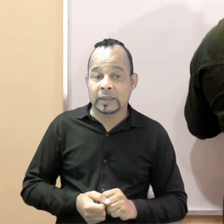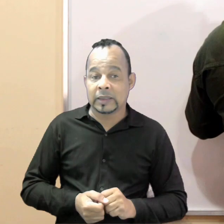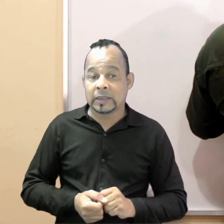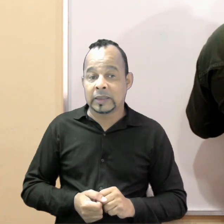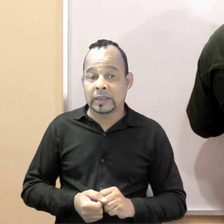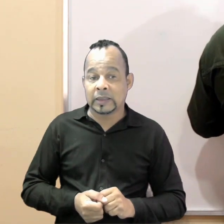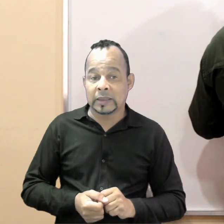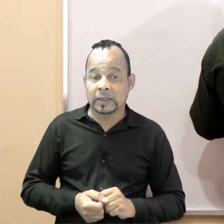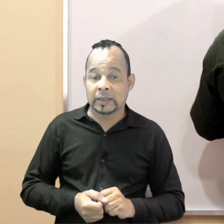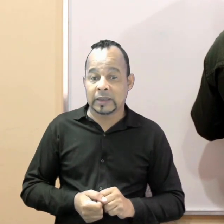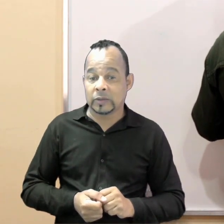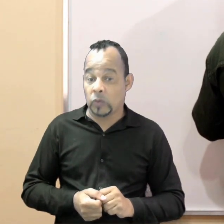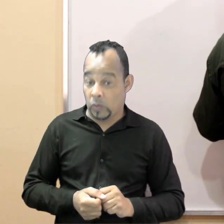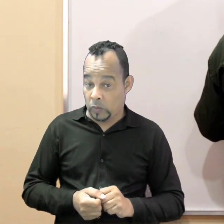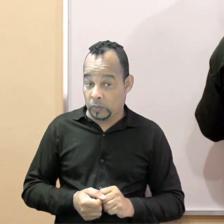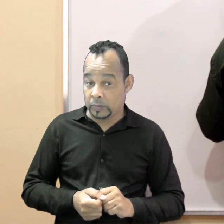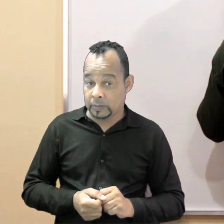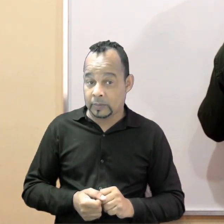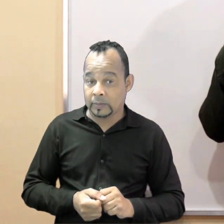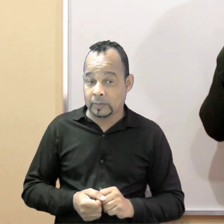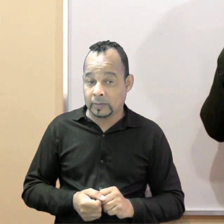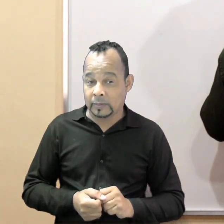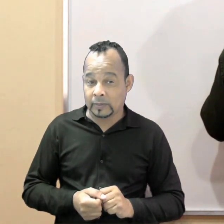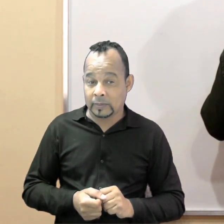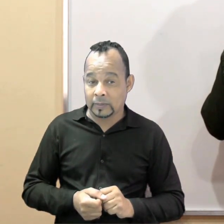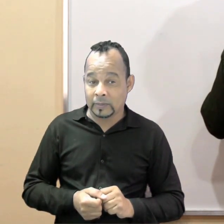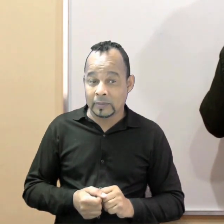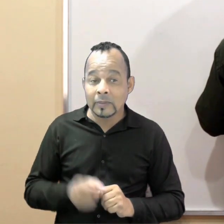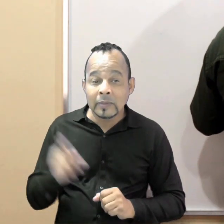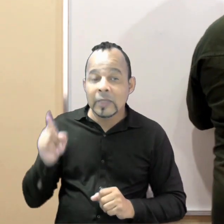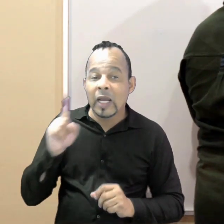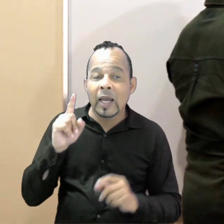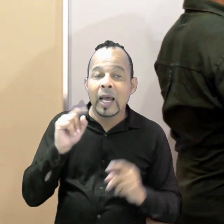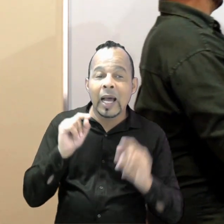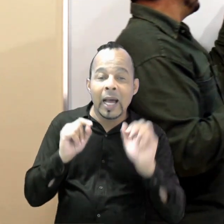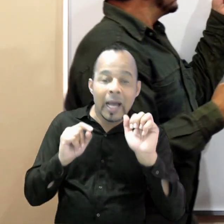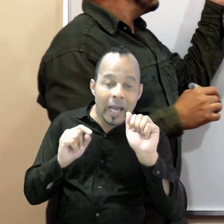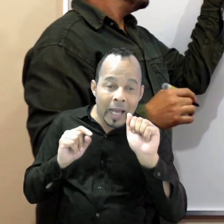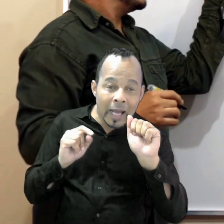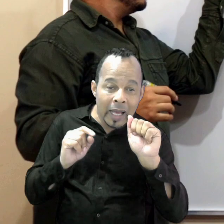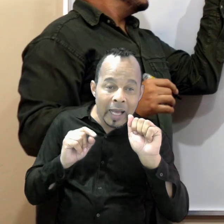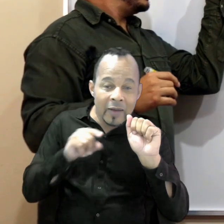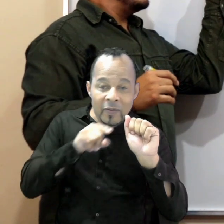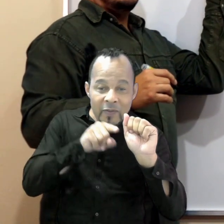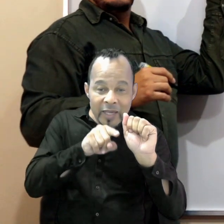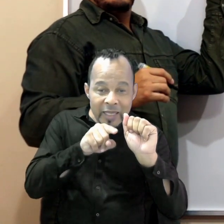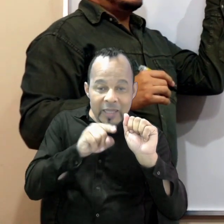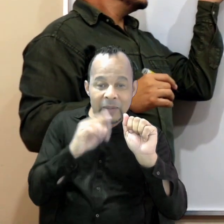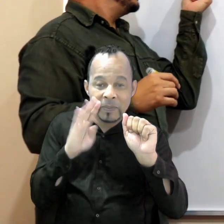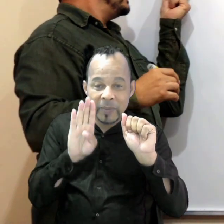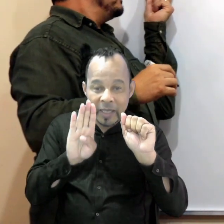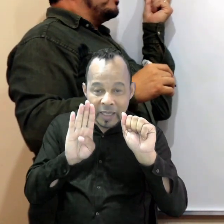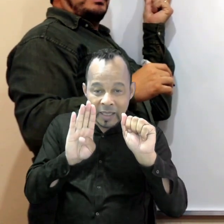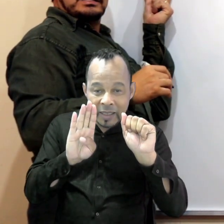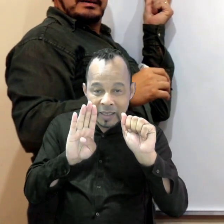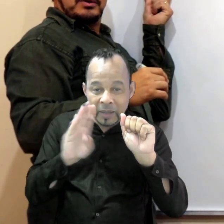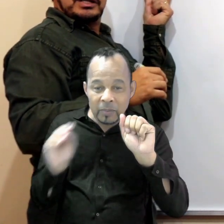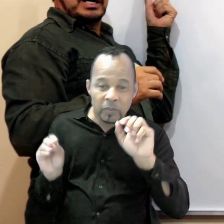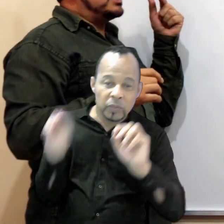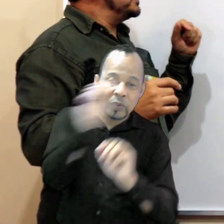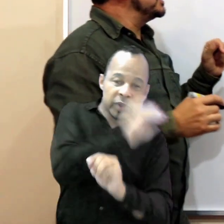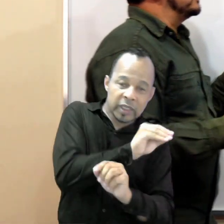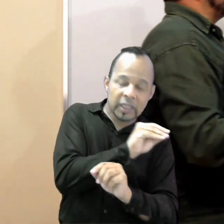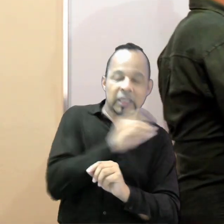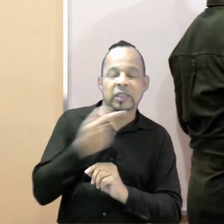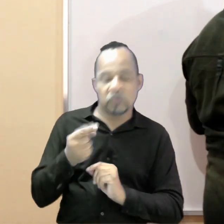tirar que cosseno θ é igual, o que eu vou fazer? Eu vou pegar o A vezes B e vou passar para o